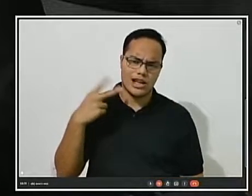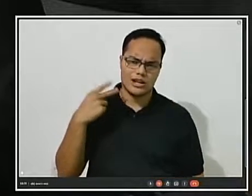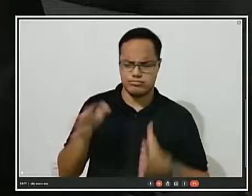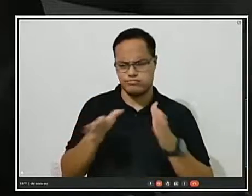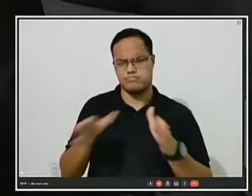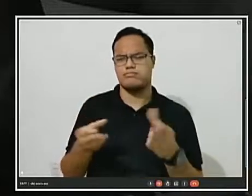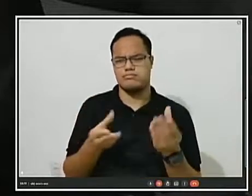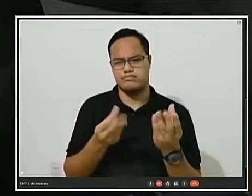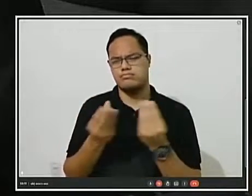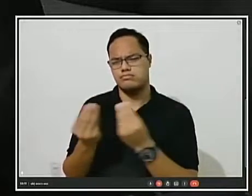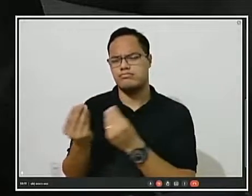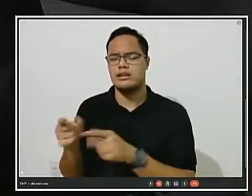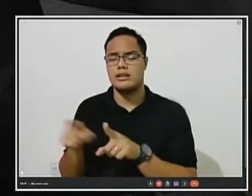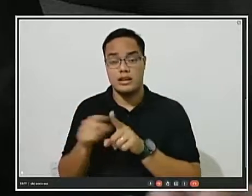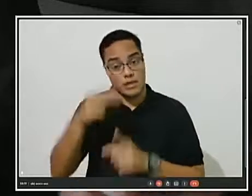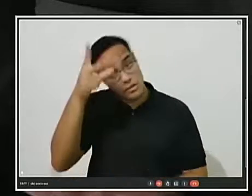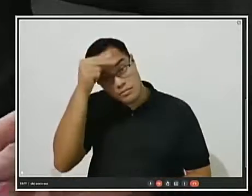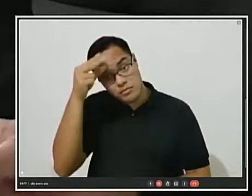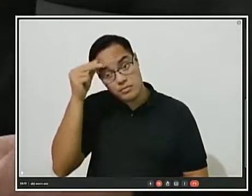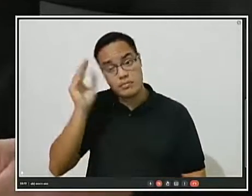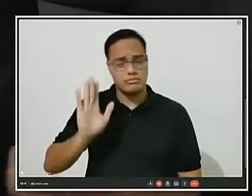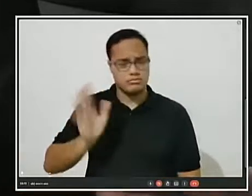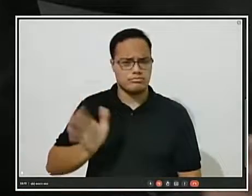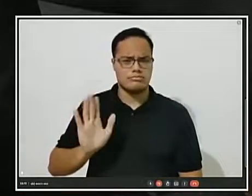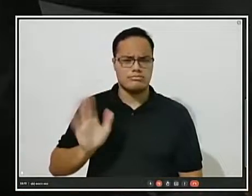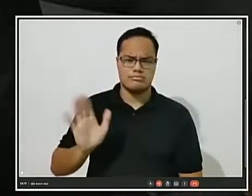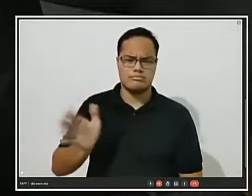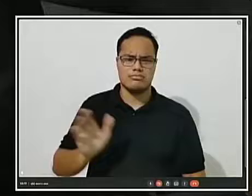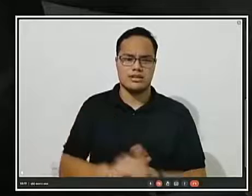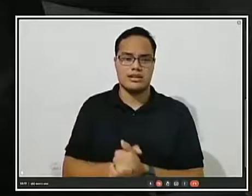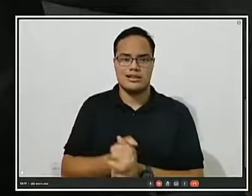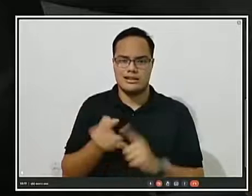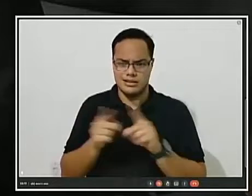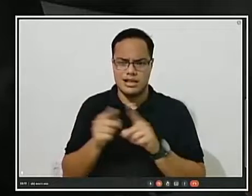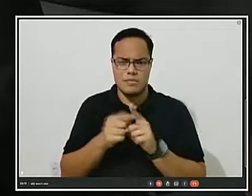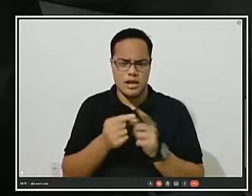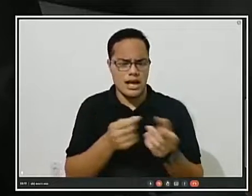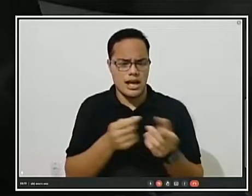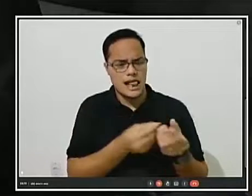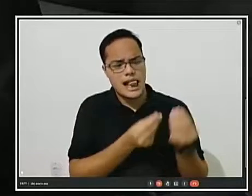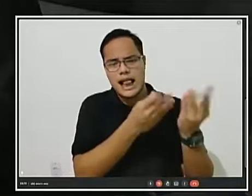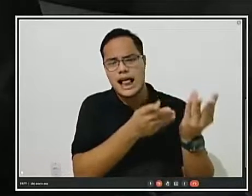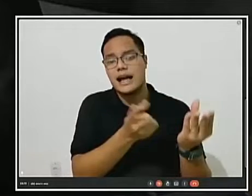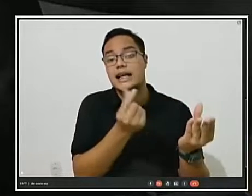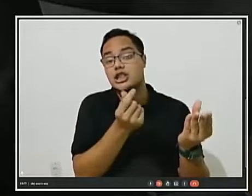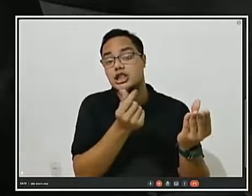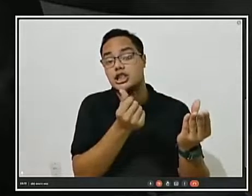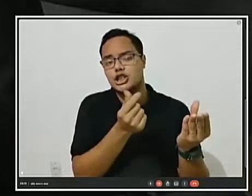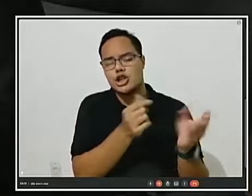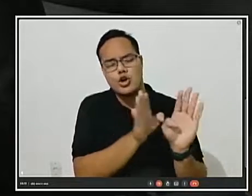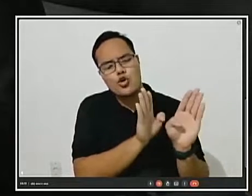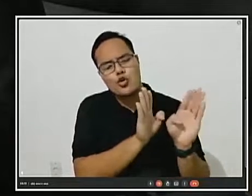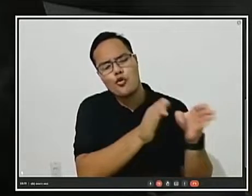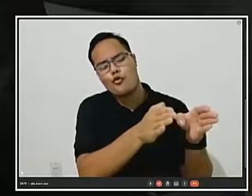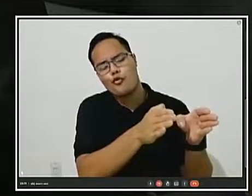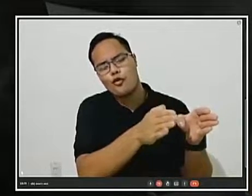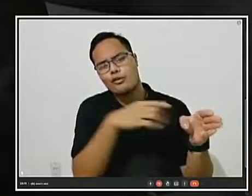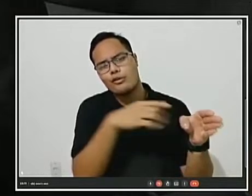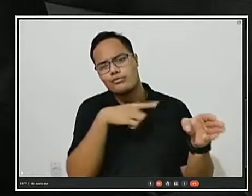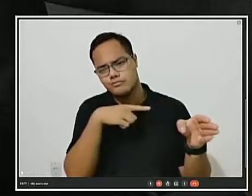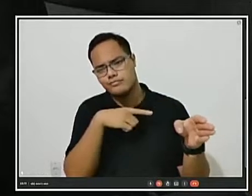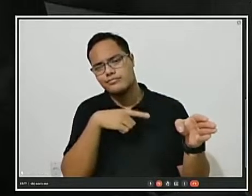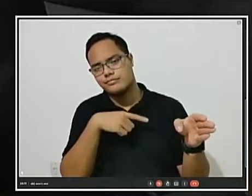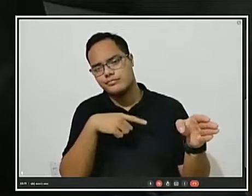Prefeito tem destinados importantes verbas tá aí é só puxar no sistema né não vou